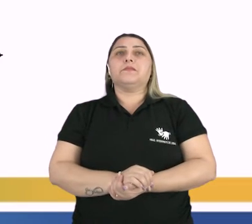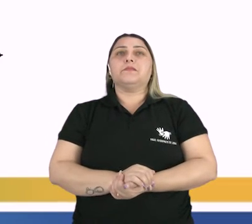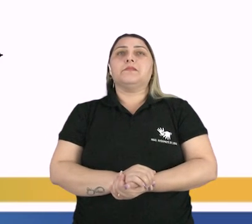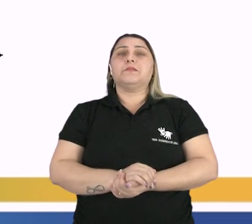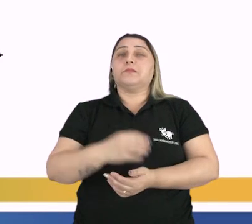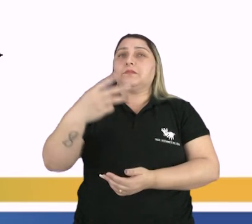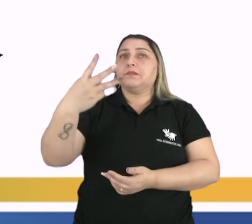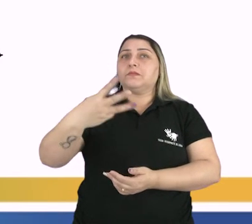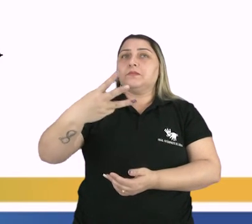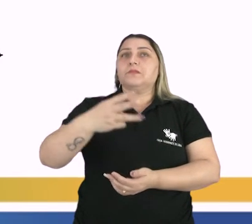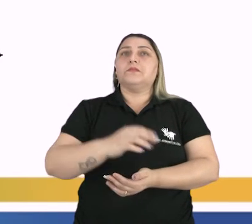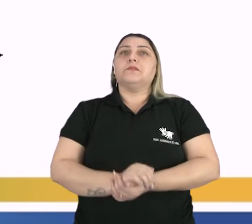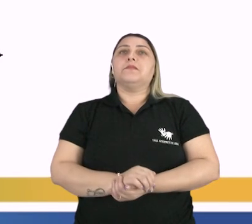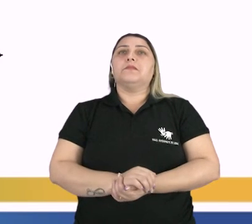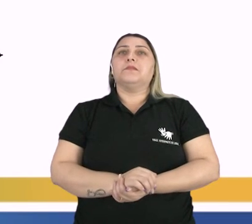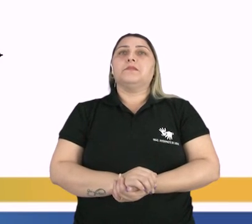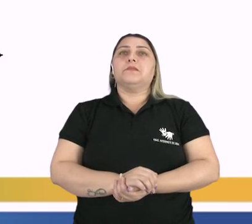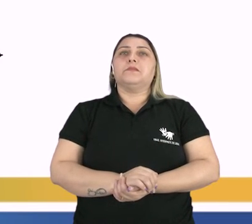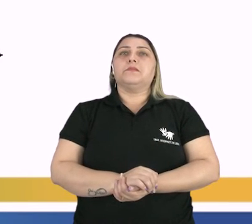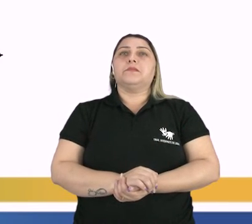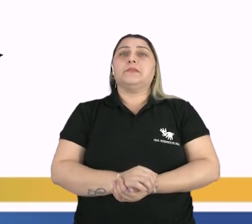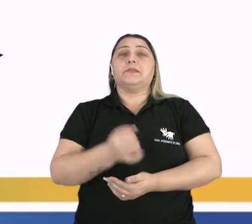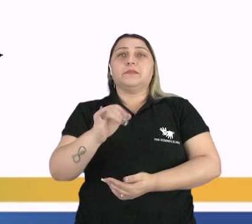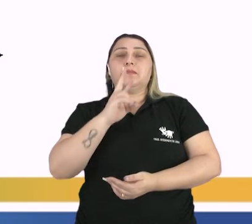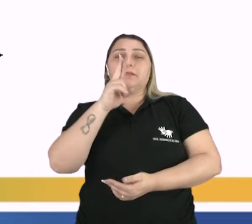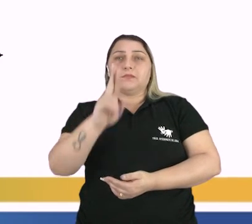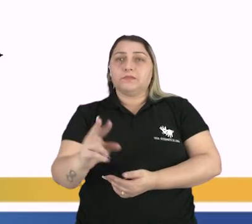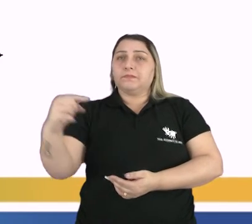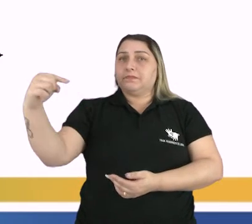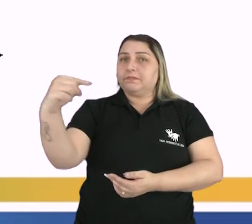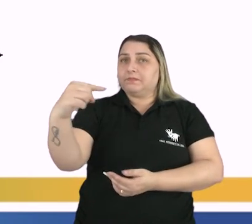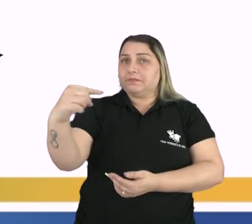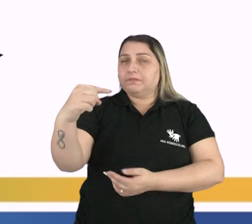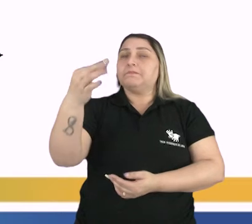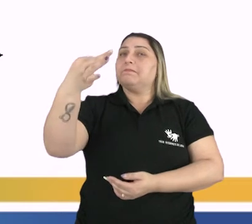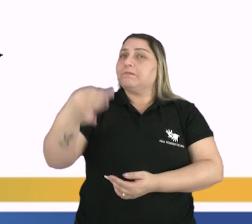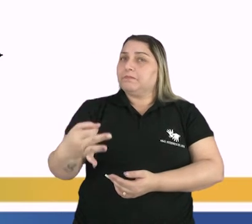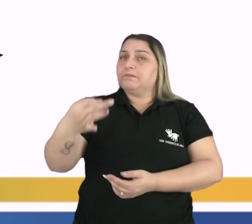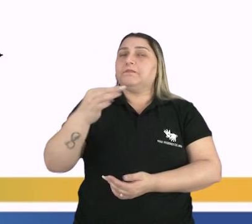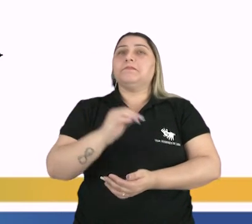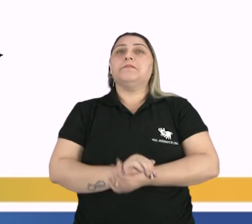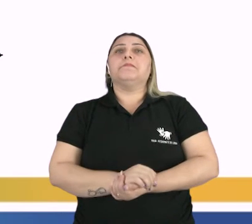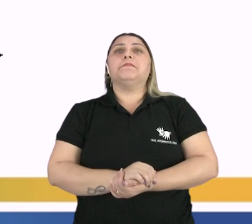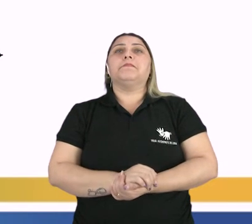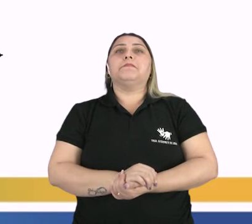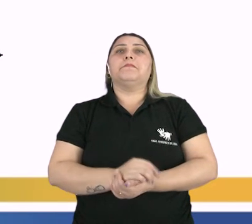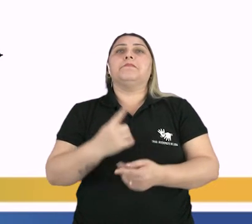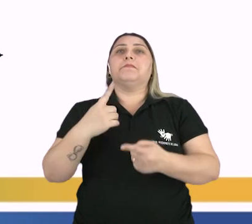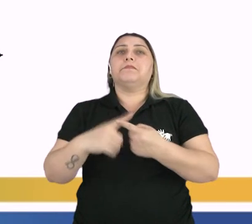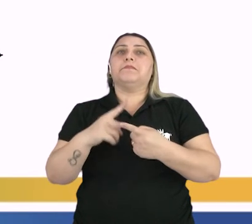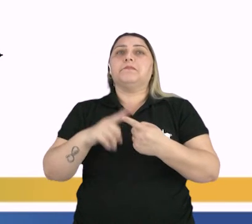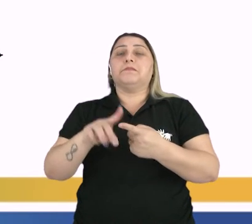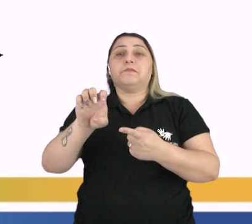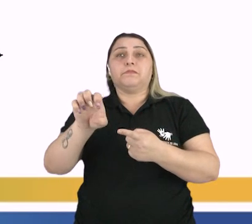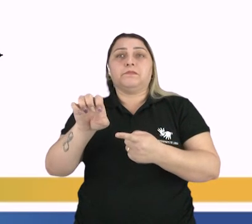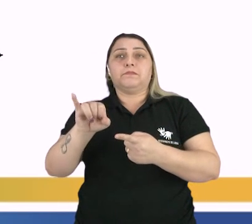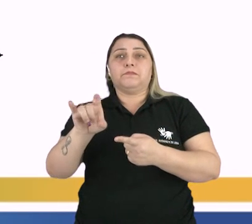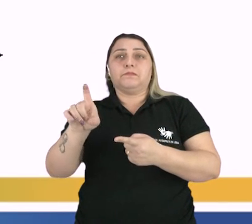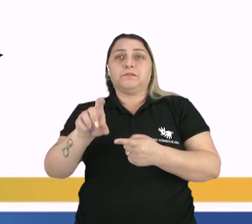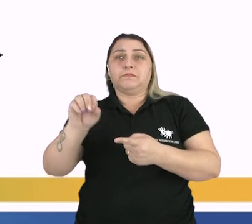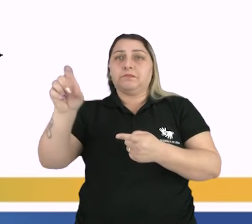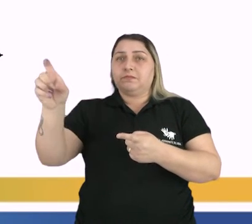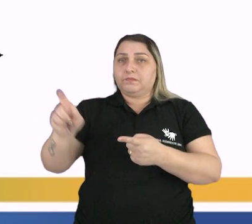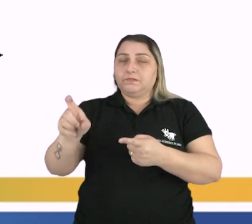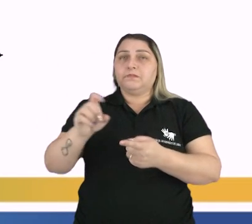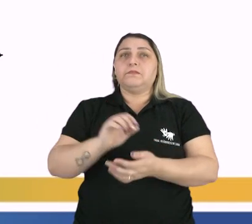no terceiro quadrante? Se você respondeu negativo, né, porque é o eixo x, você acertou. Né? Então,